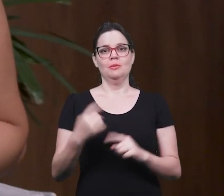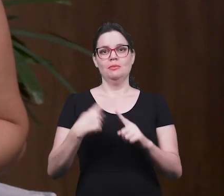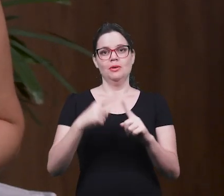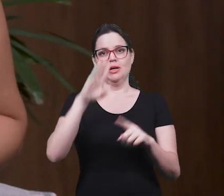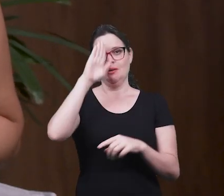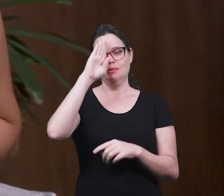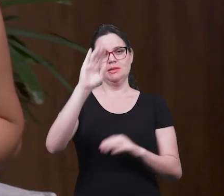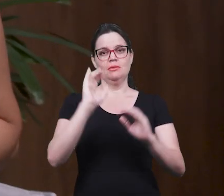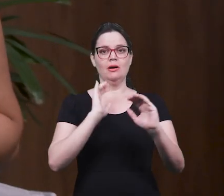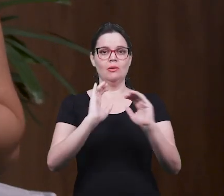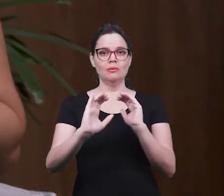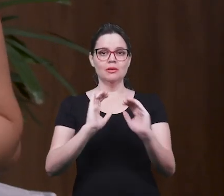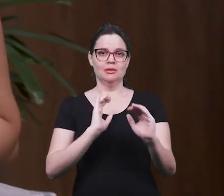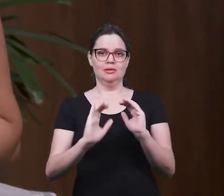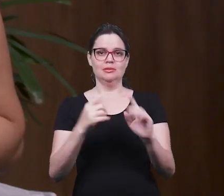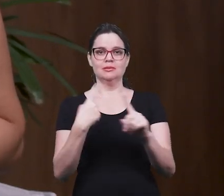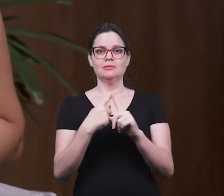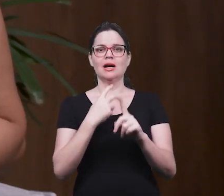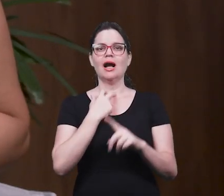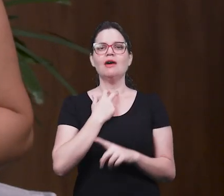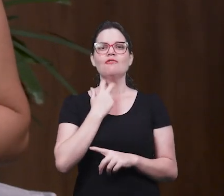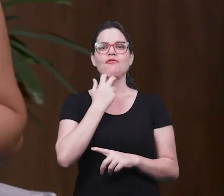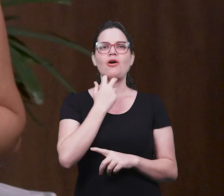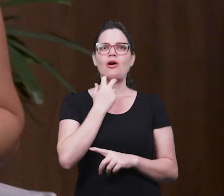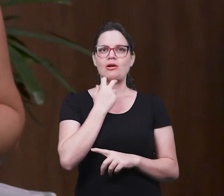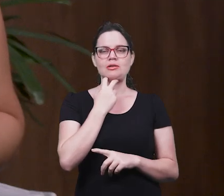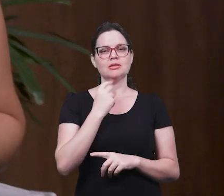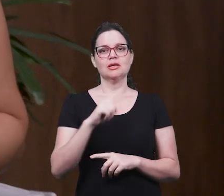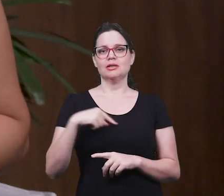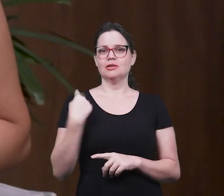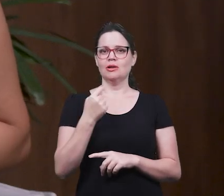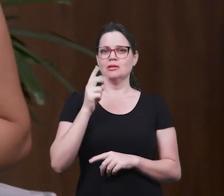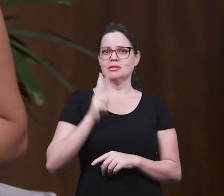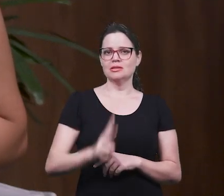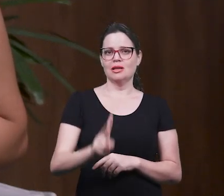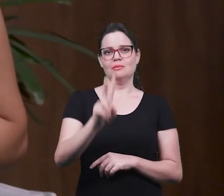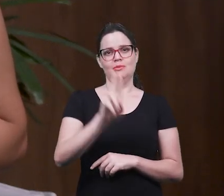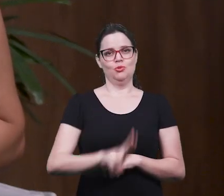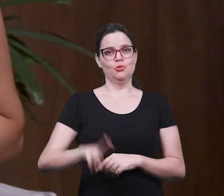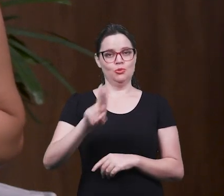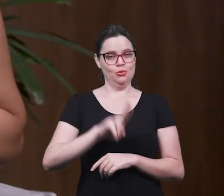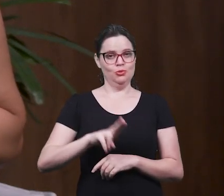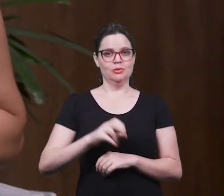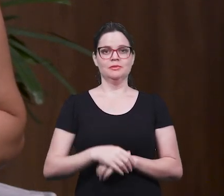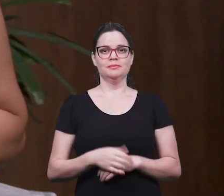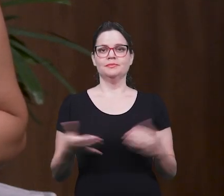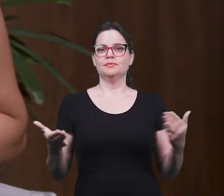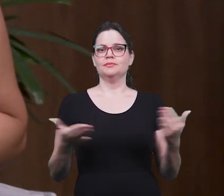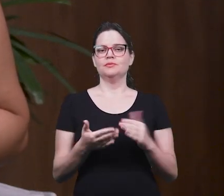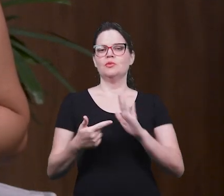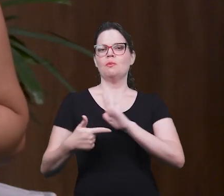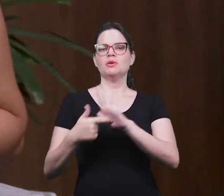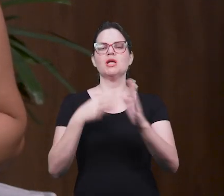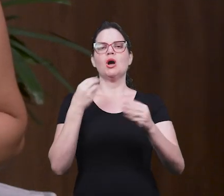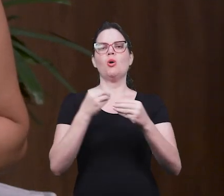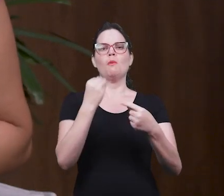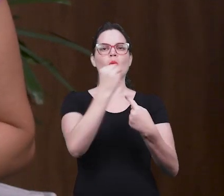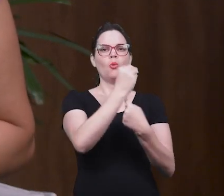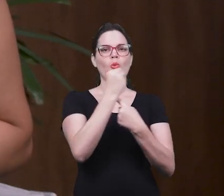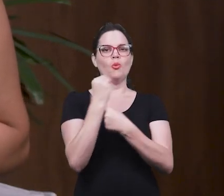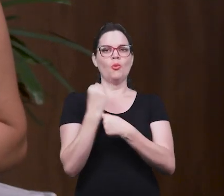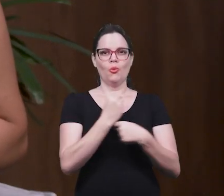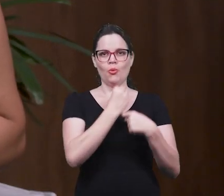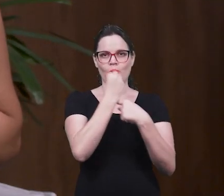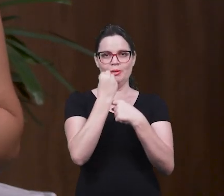nossa comunicação. Nossa voz é a maior forma de expressão que nós temos. Vamos falar hoje sobre os cuidados com a